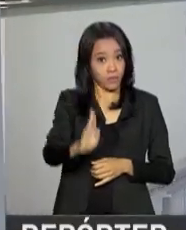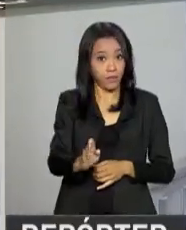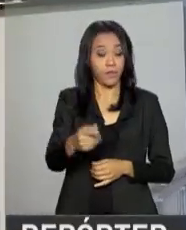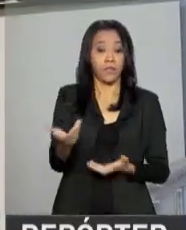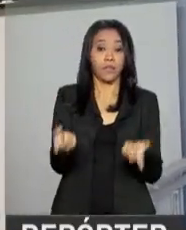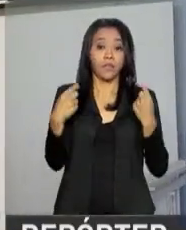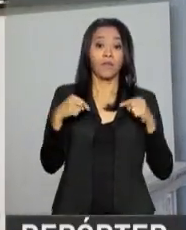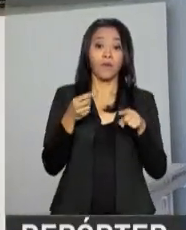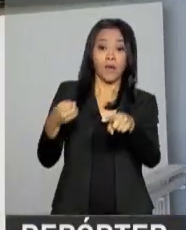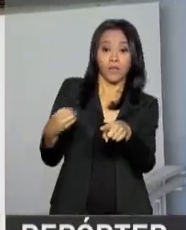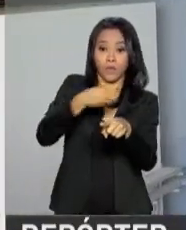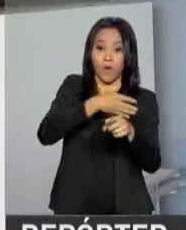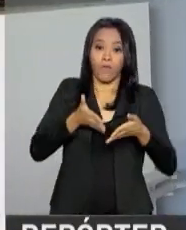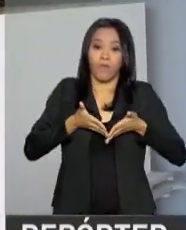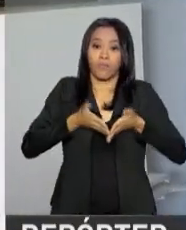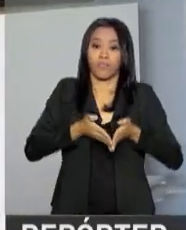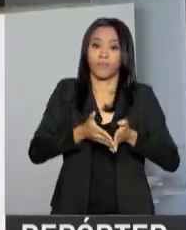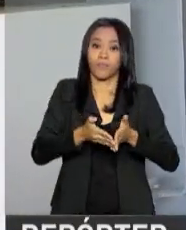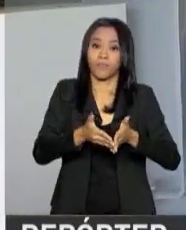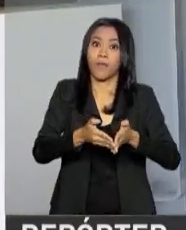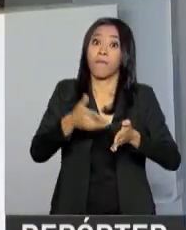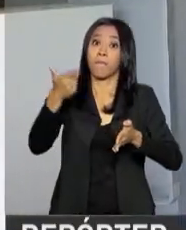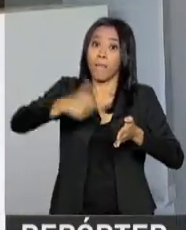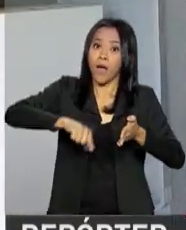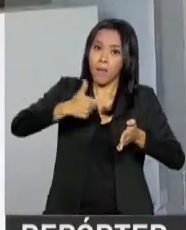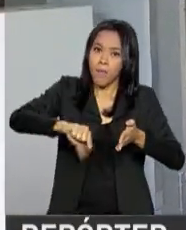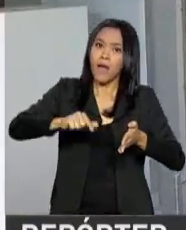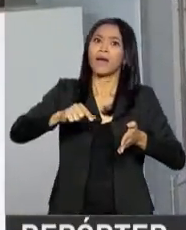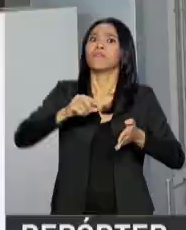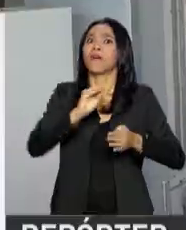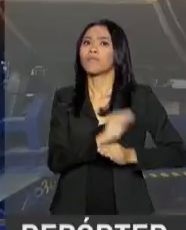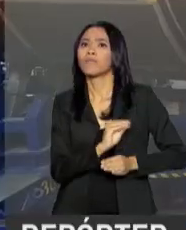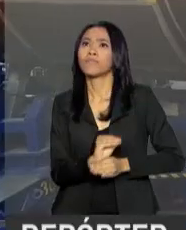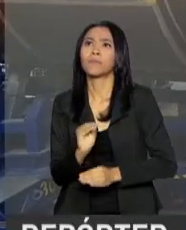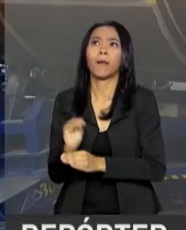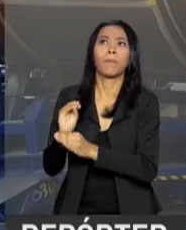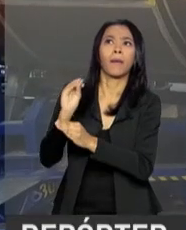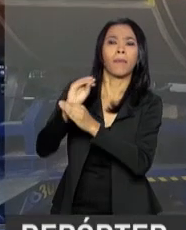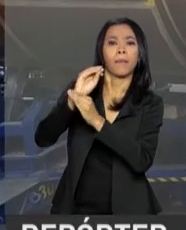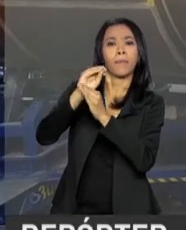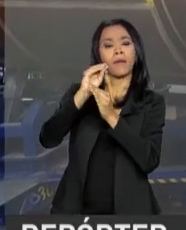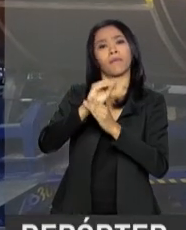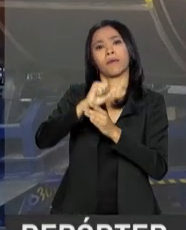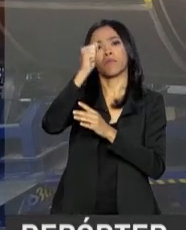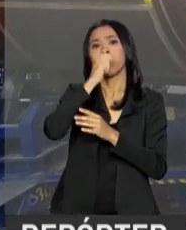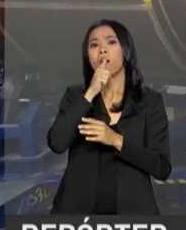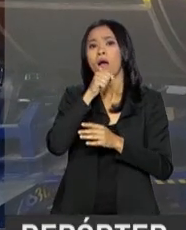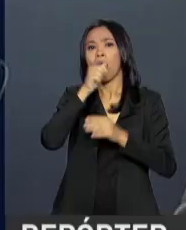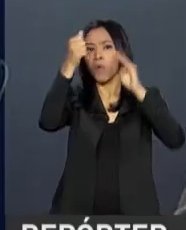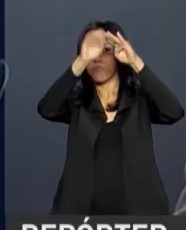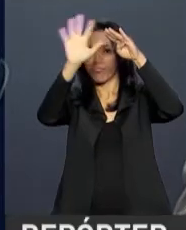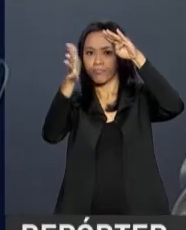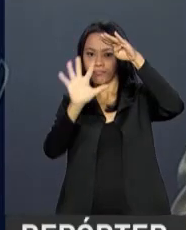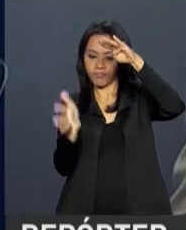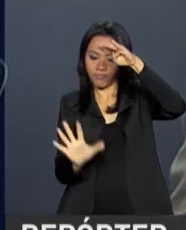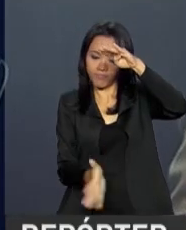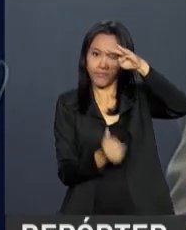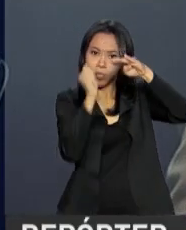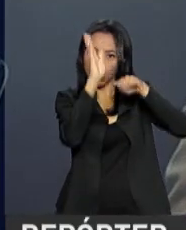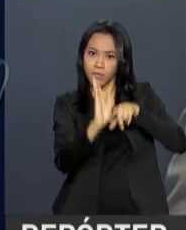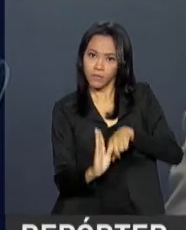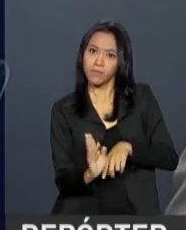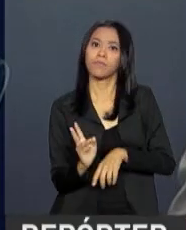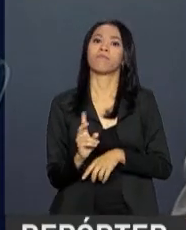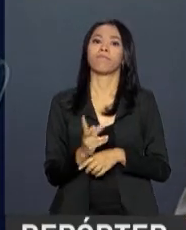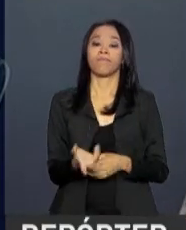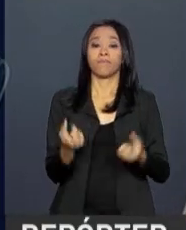novas embarcações vão aumentar a capacidade de defender a costa e as riquezas no litoral brasileiro. É preciso também